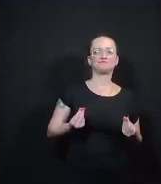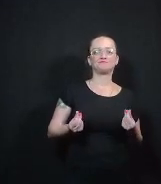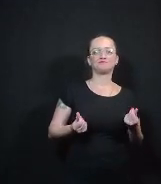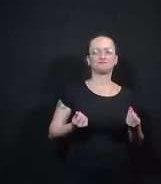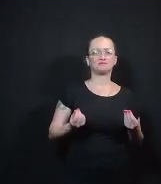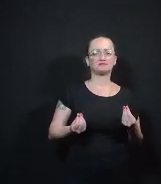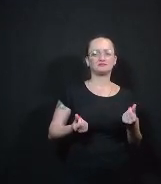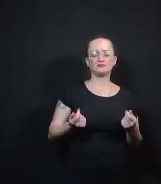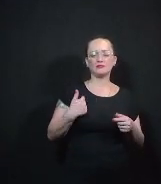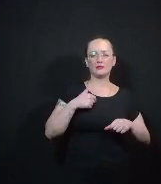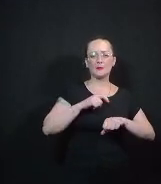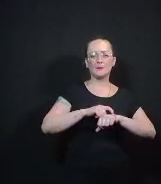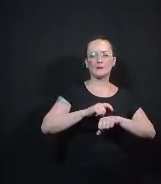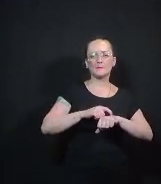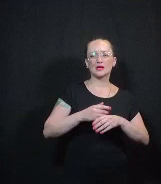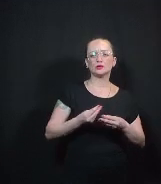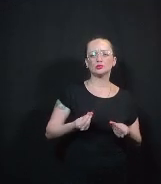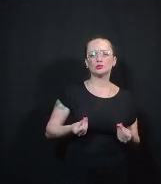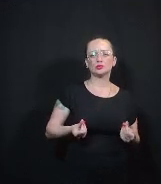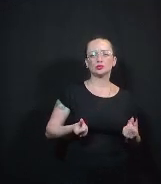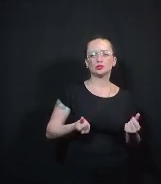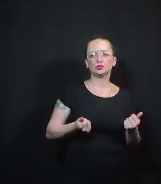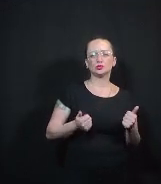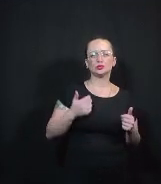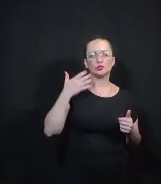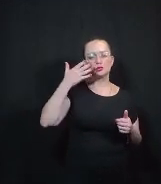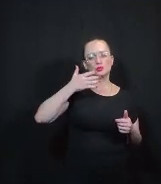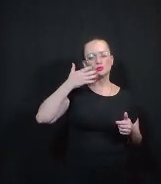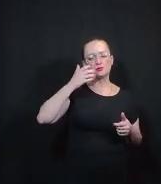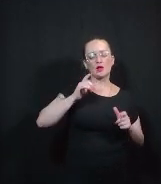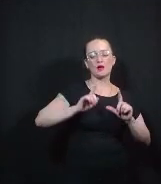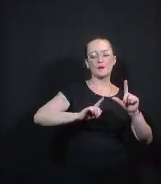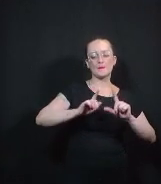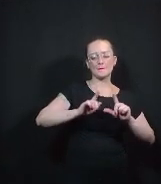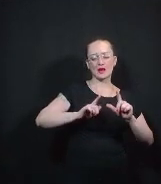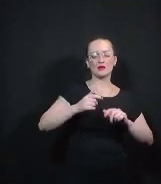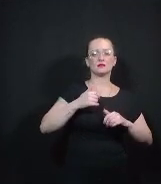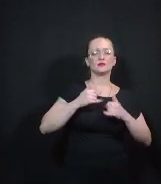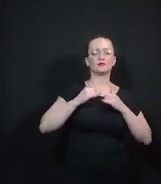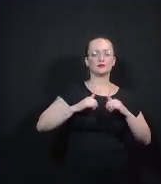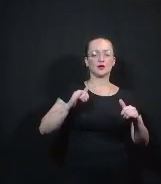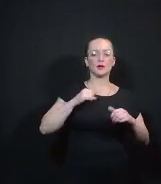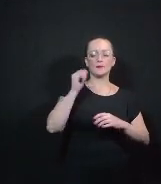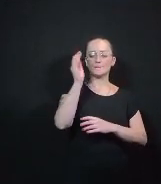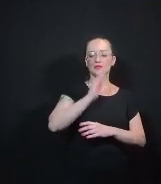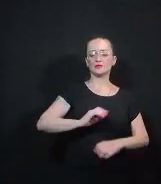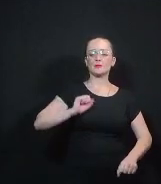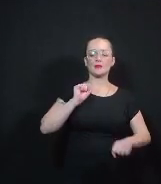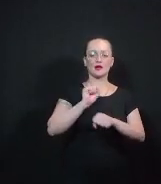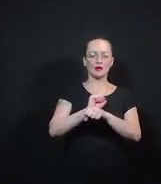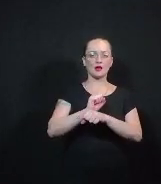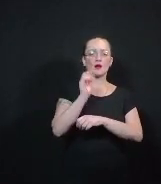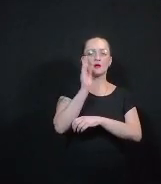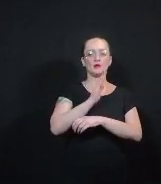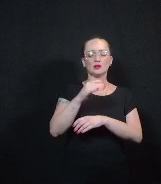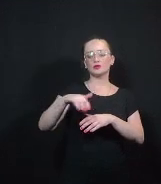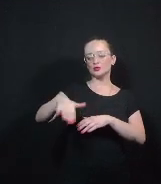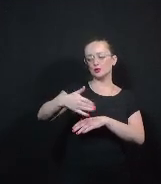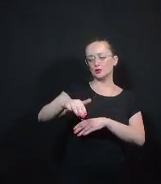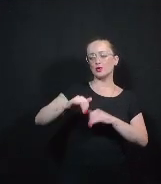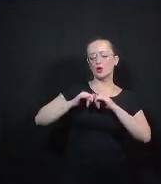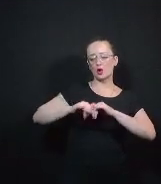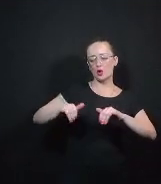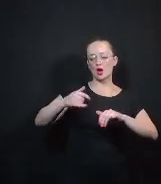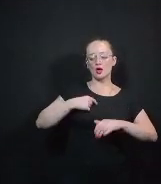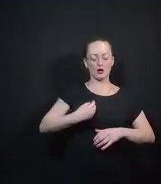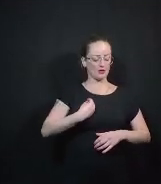um momento falado pela imprensa que o Brasil tinha parado, que o Brasil estava nas ruas, e eu estava vivendo